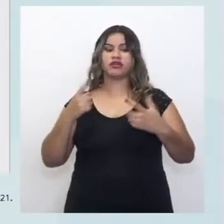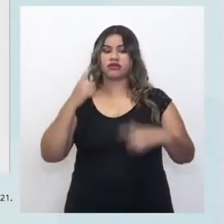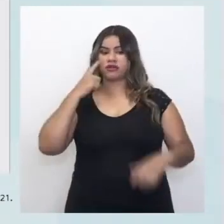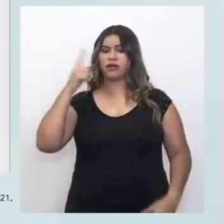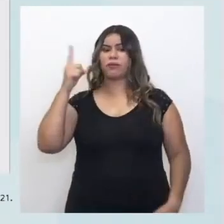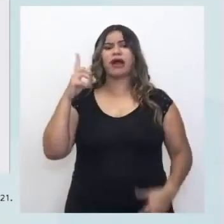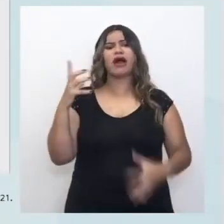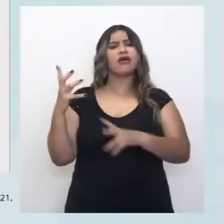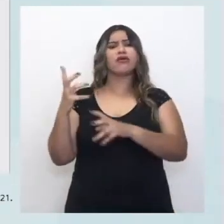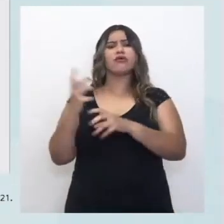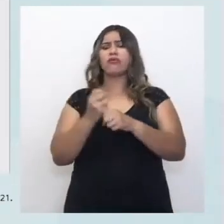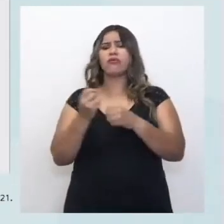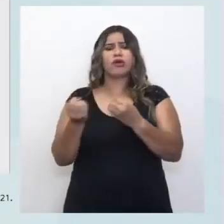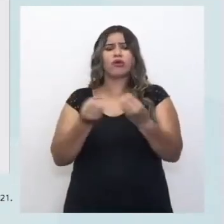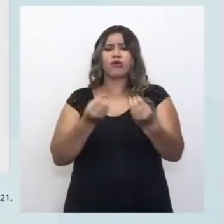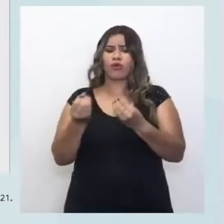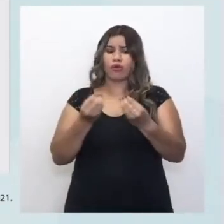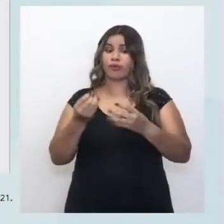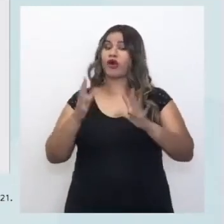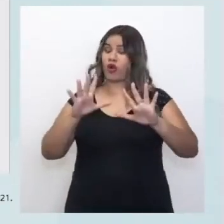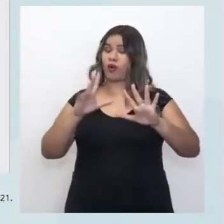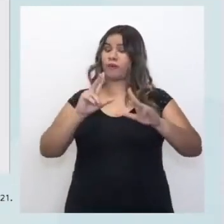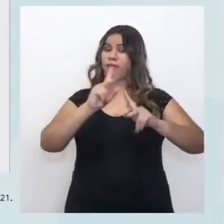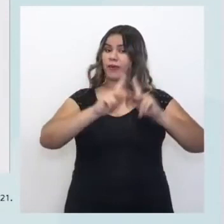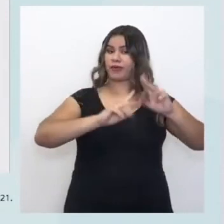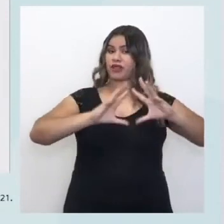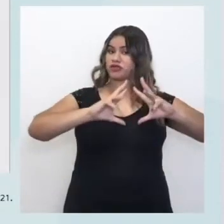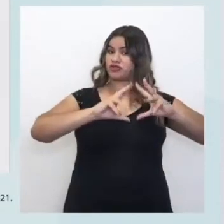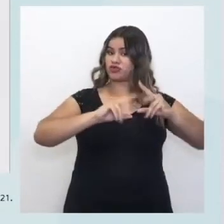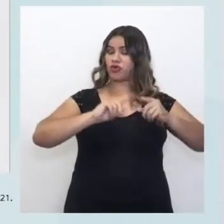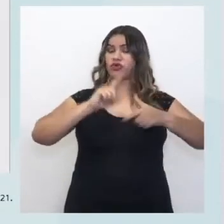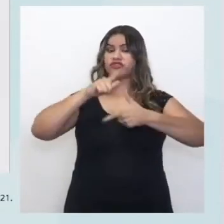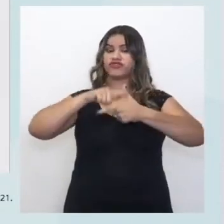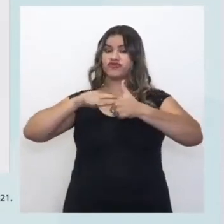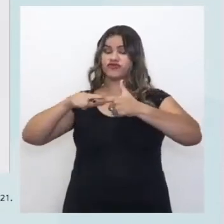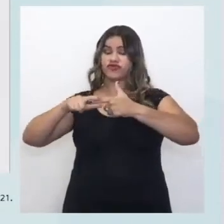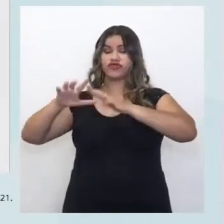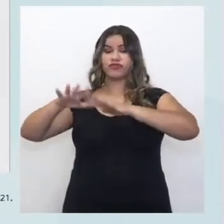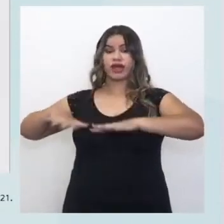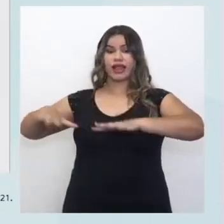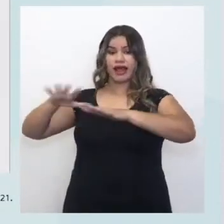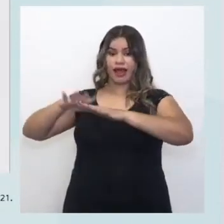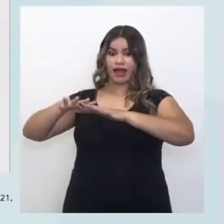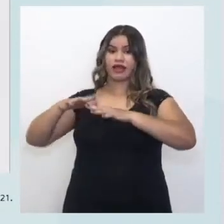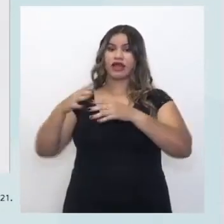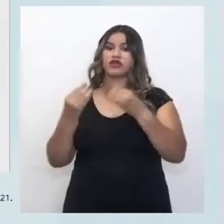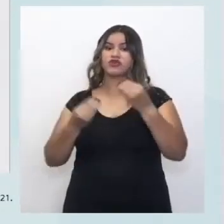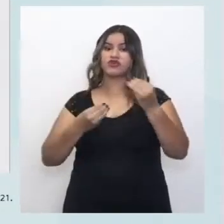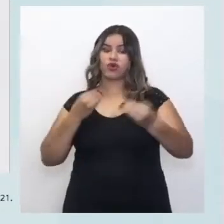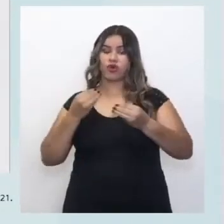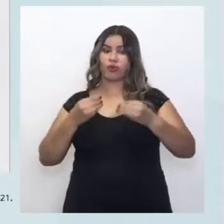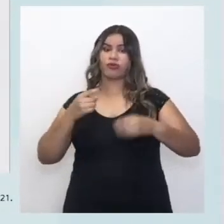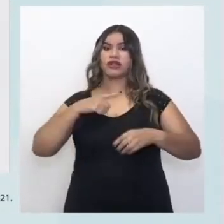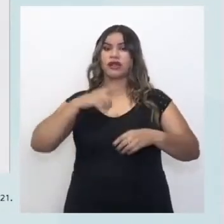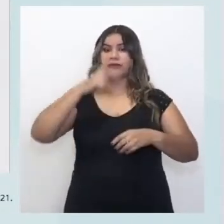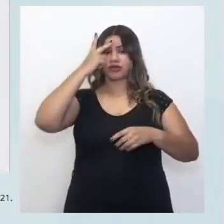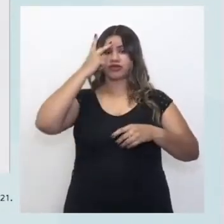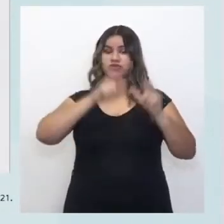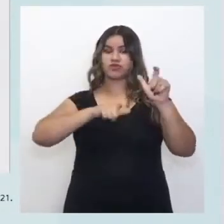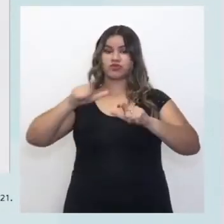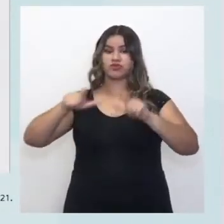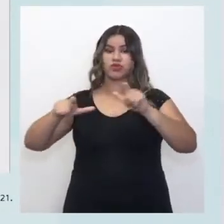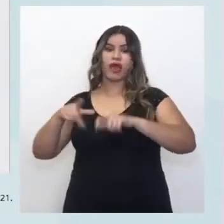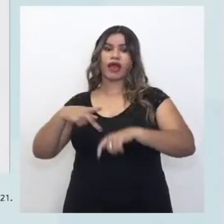pegamos a população total e dividimos pela área, e aí nós temos os habitantes por quilômetro quadrado. Então